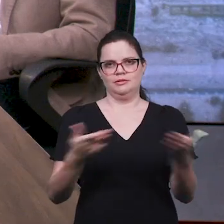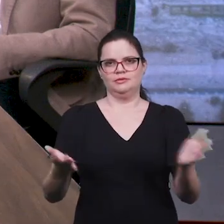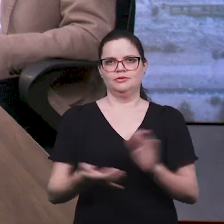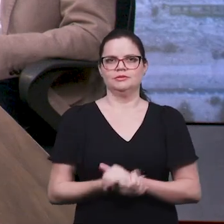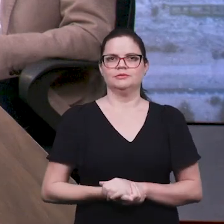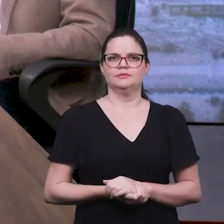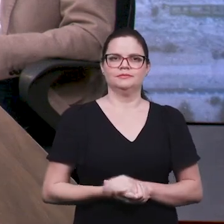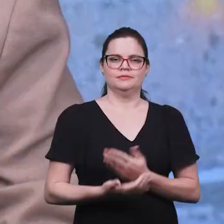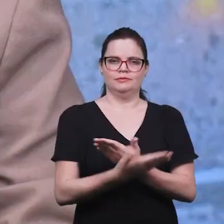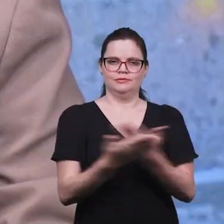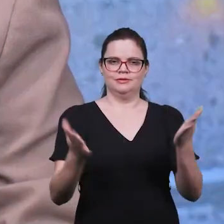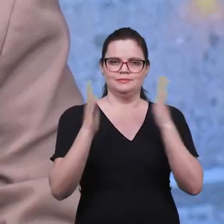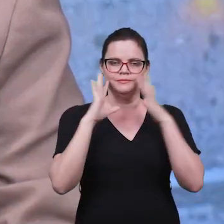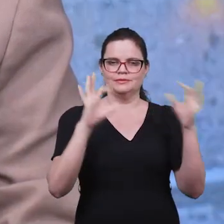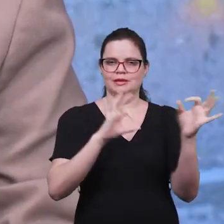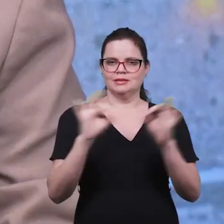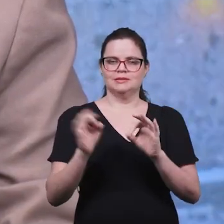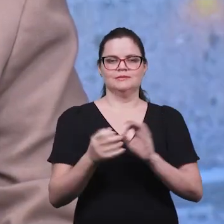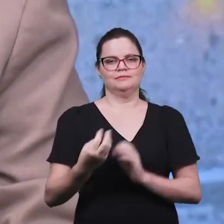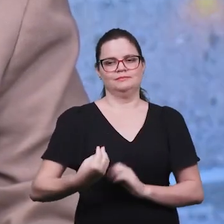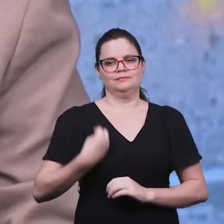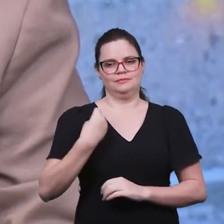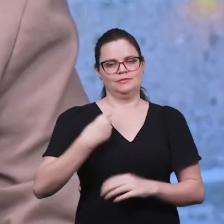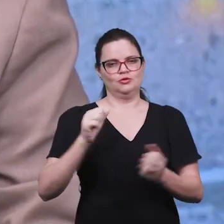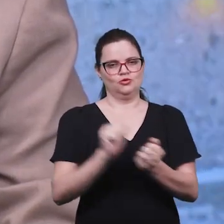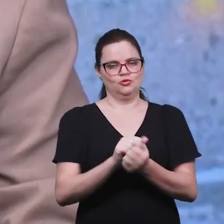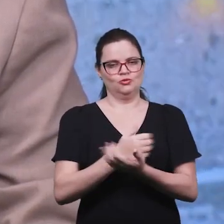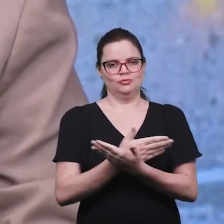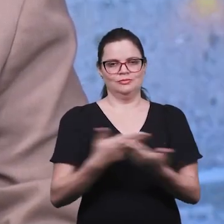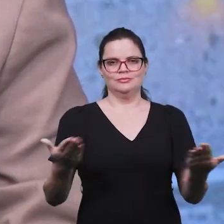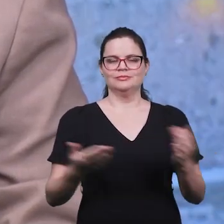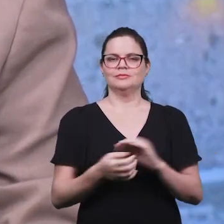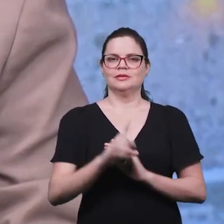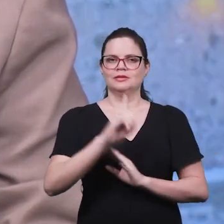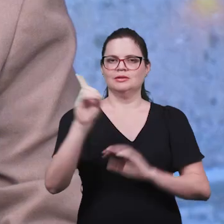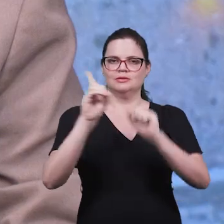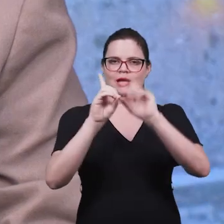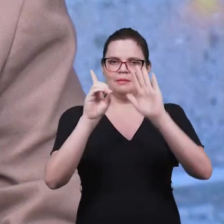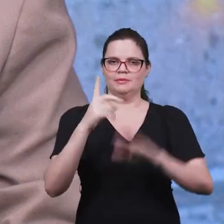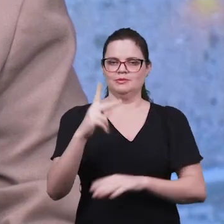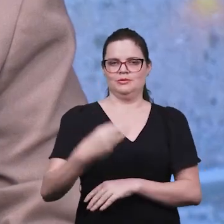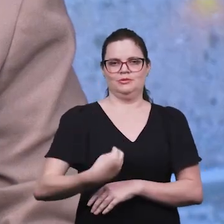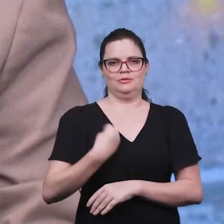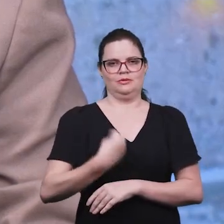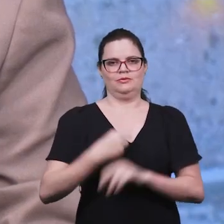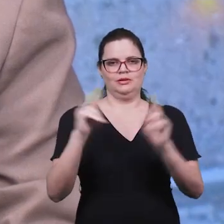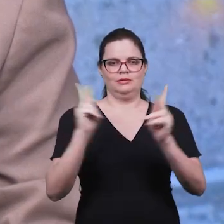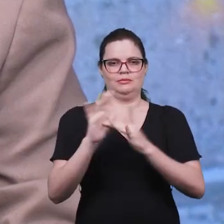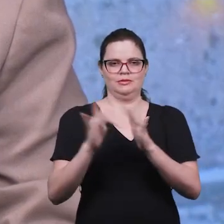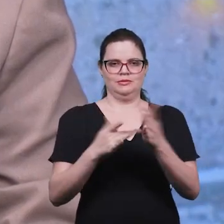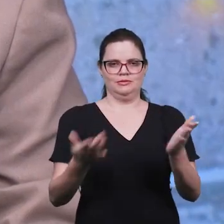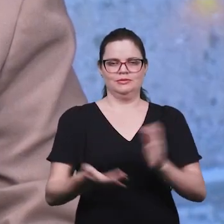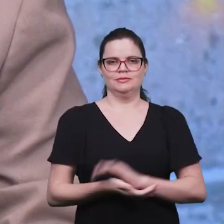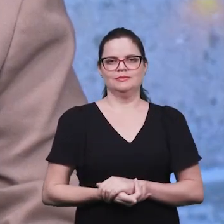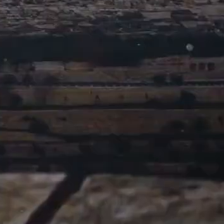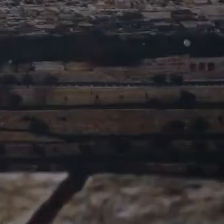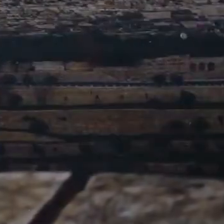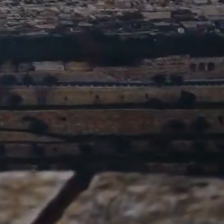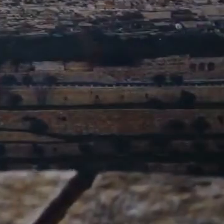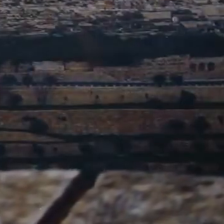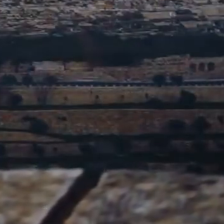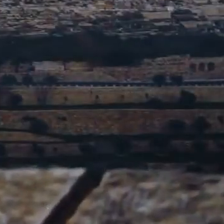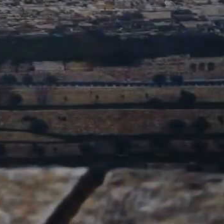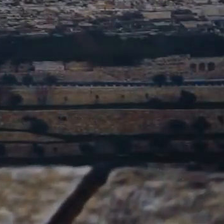Senhor. Amém. E a você que participou aqui conosco, que o Senhor abençoe a sua vida. A paz do Senhor.